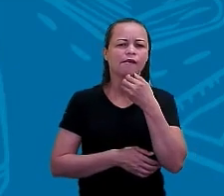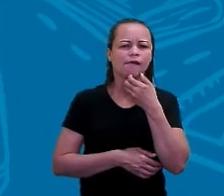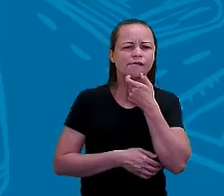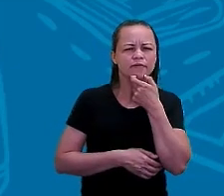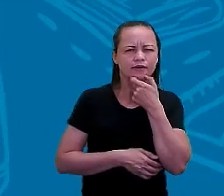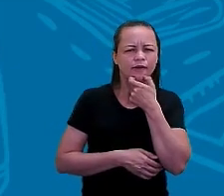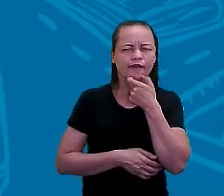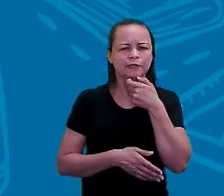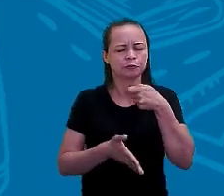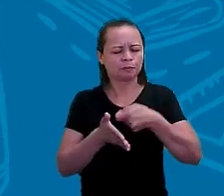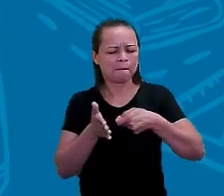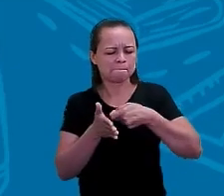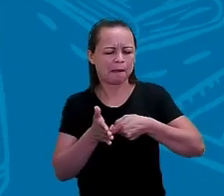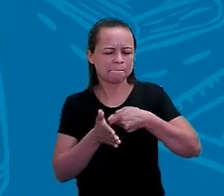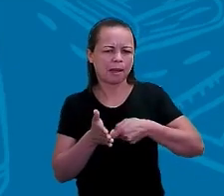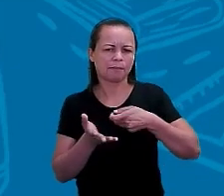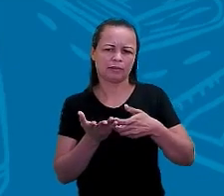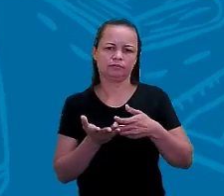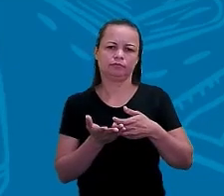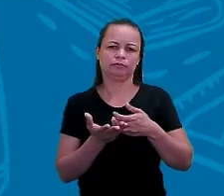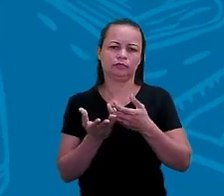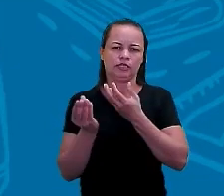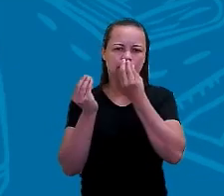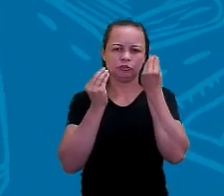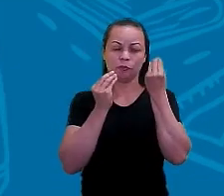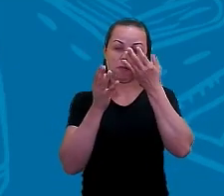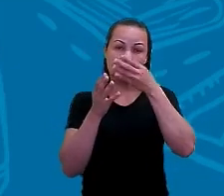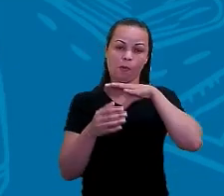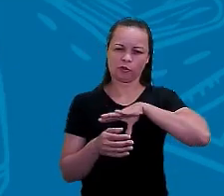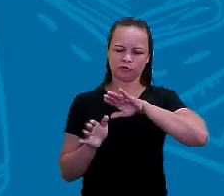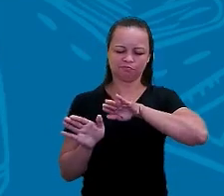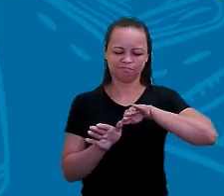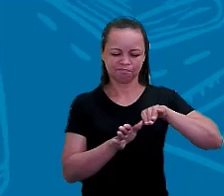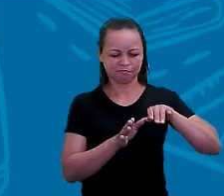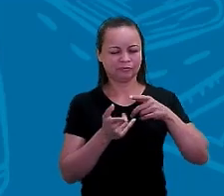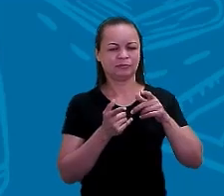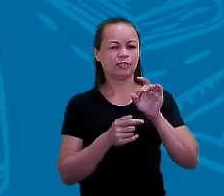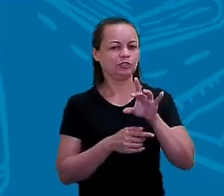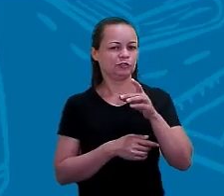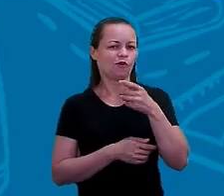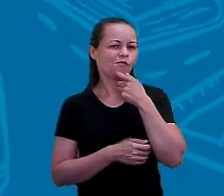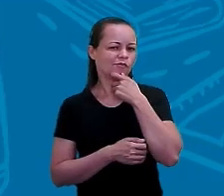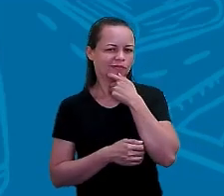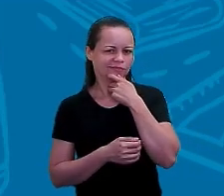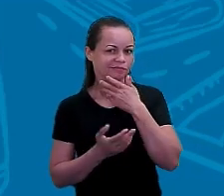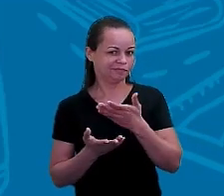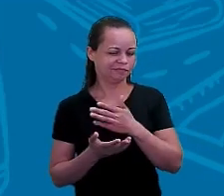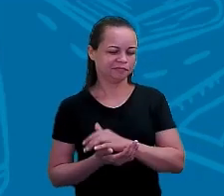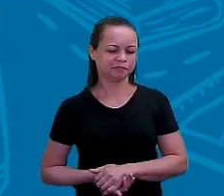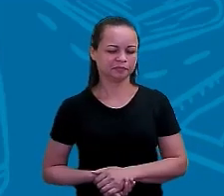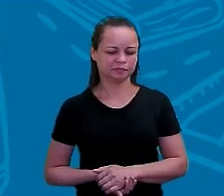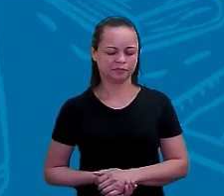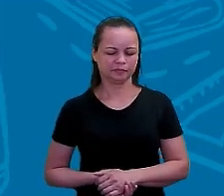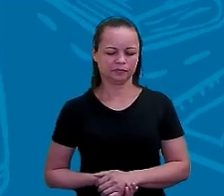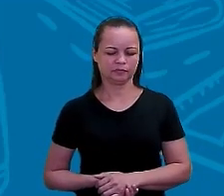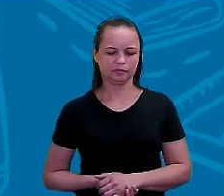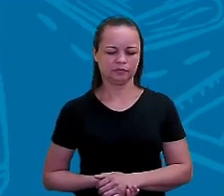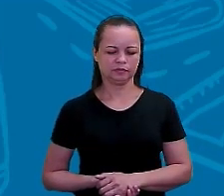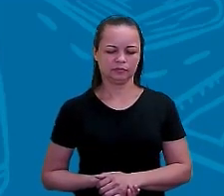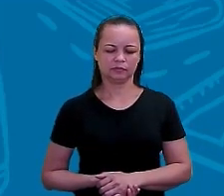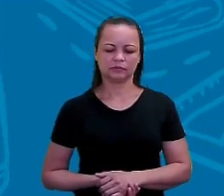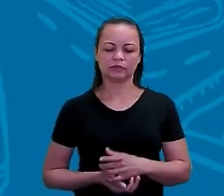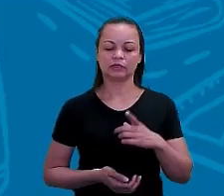Forget português. Esqueçam português. Speak only English. Falem só inglês. E eu tenho aqui, o